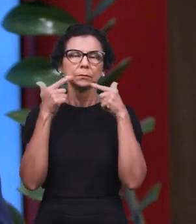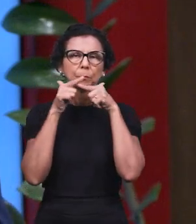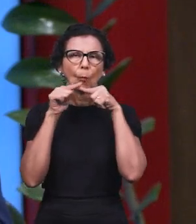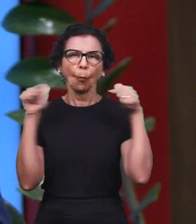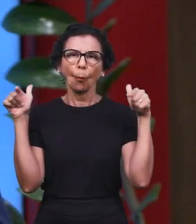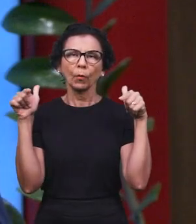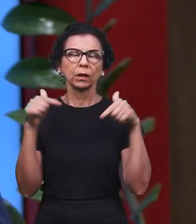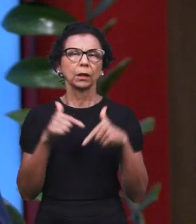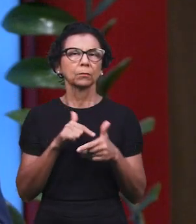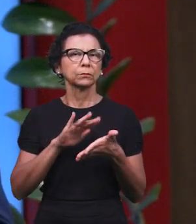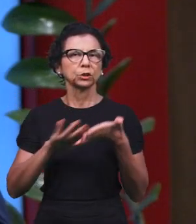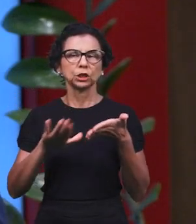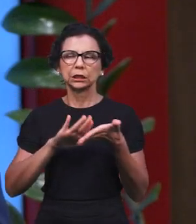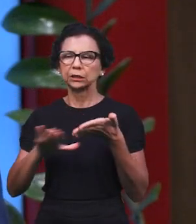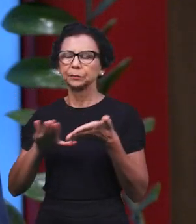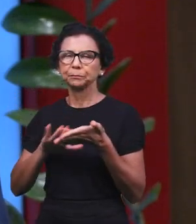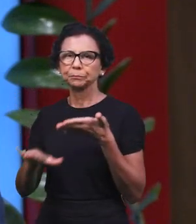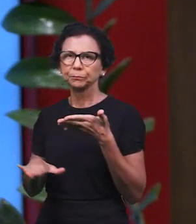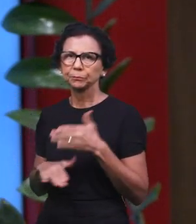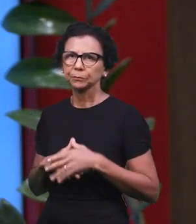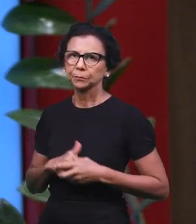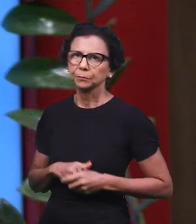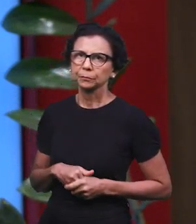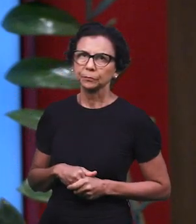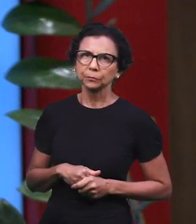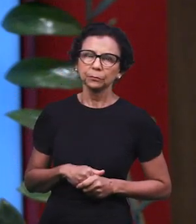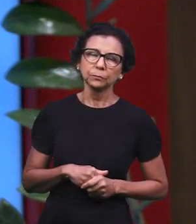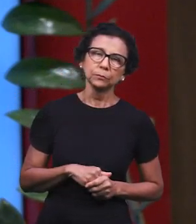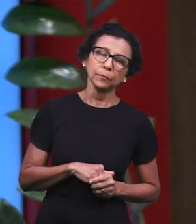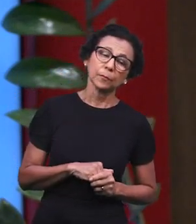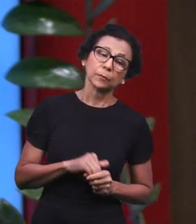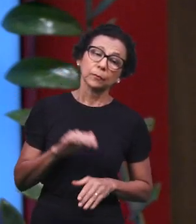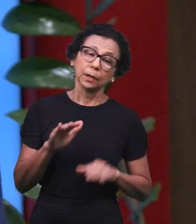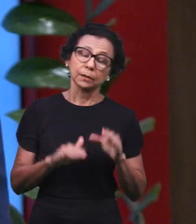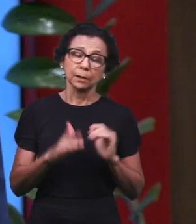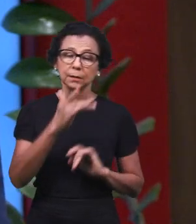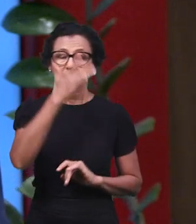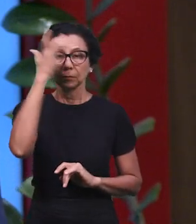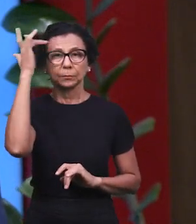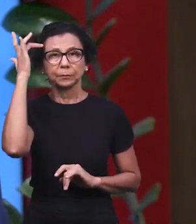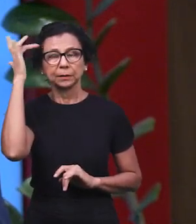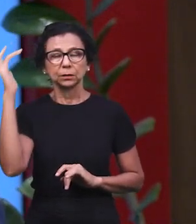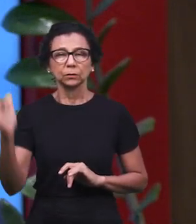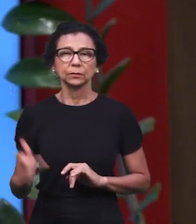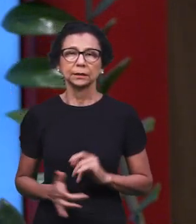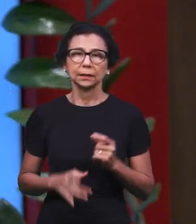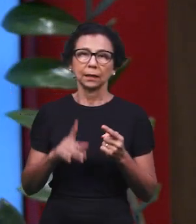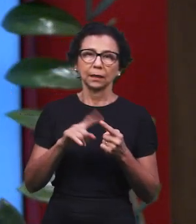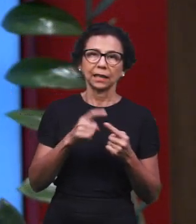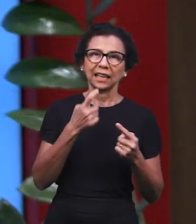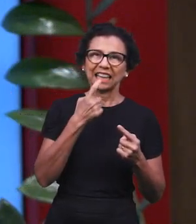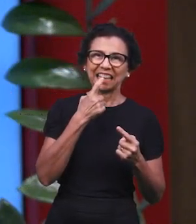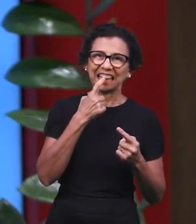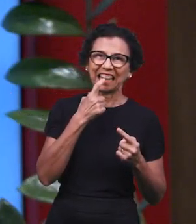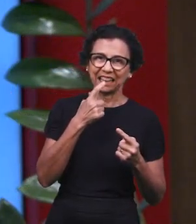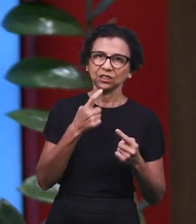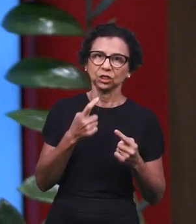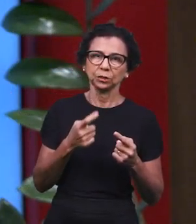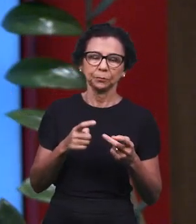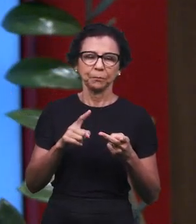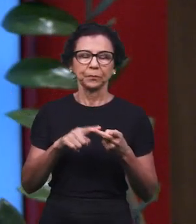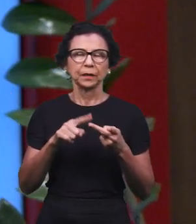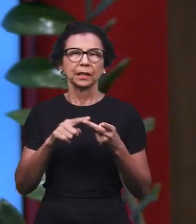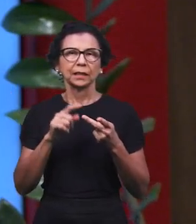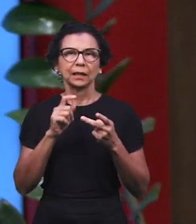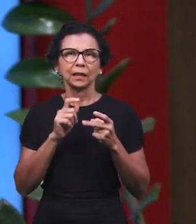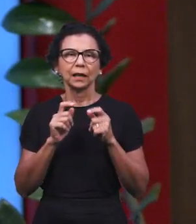os dentes, você tem a prótese parcial, ou seja, você tem dente e você tem prótese. Você deve escovar seus dentes com a escova